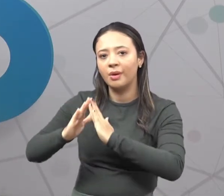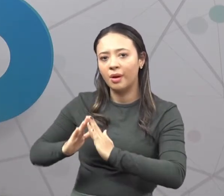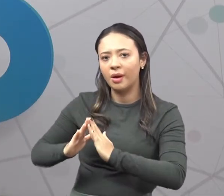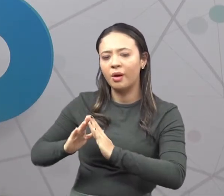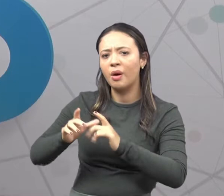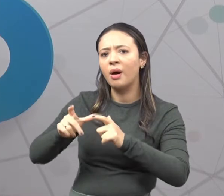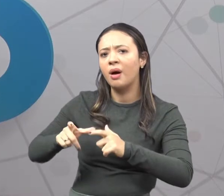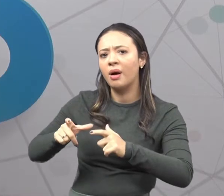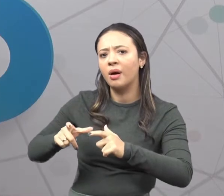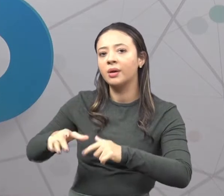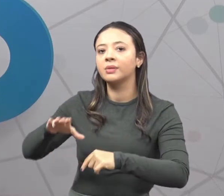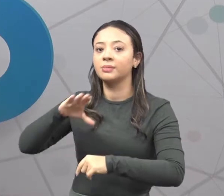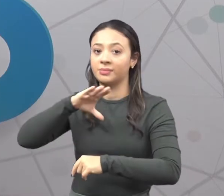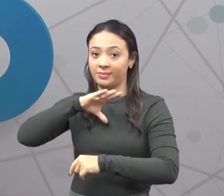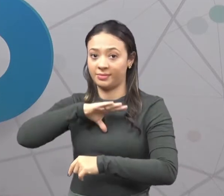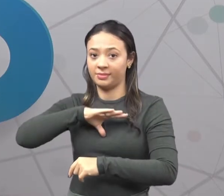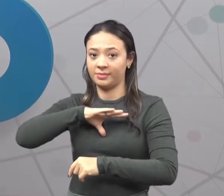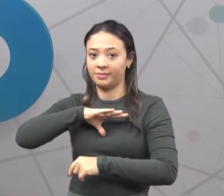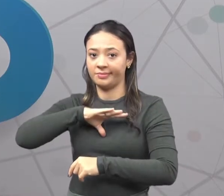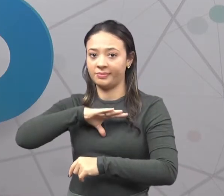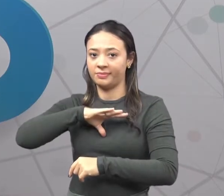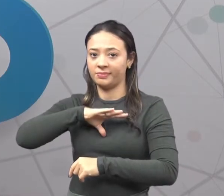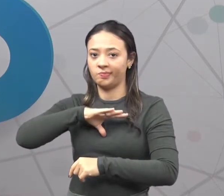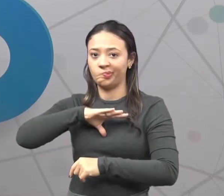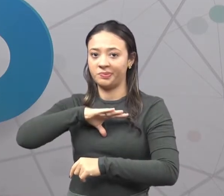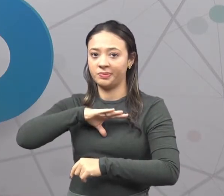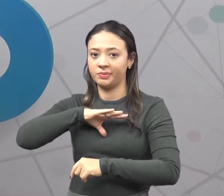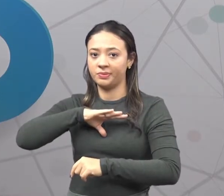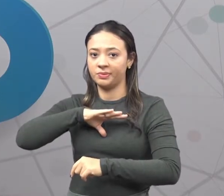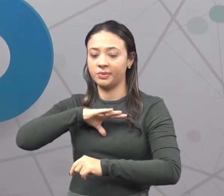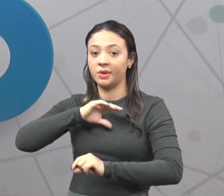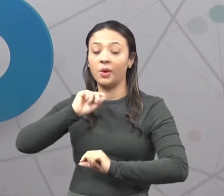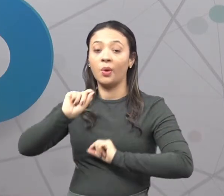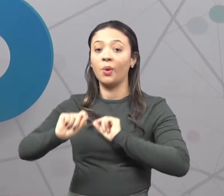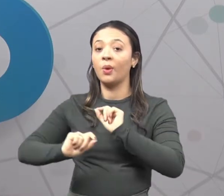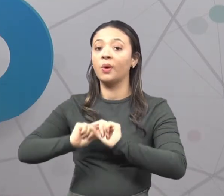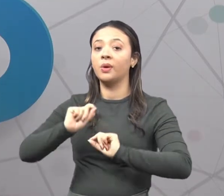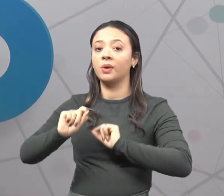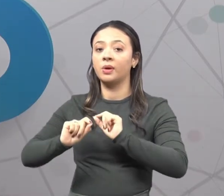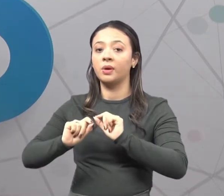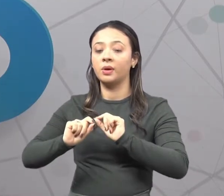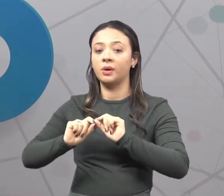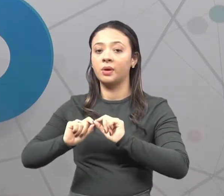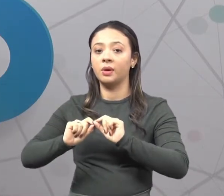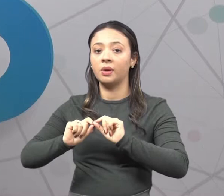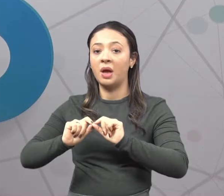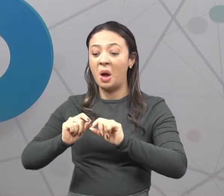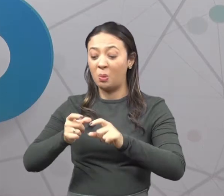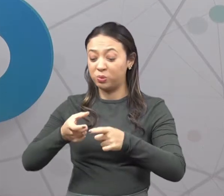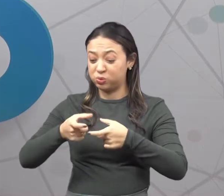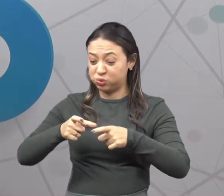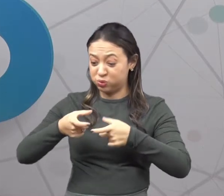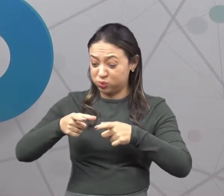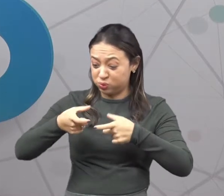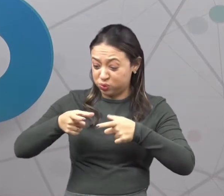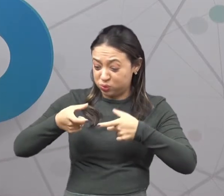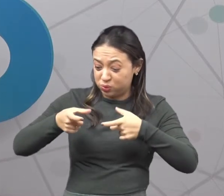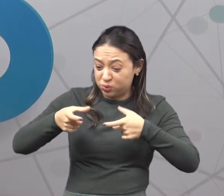na cidade, é que tornou o crescimento